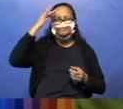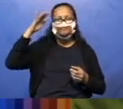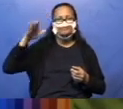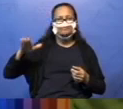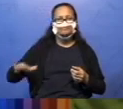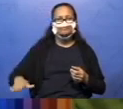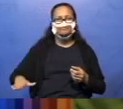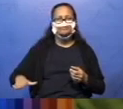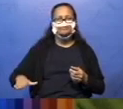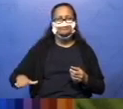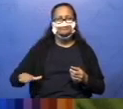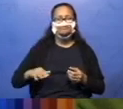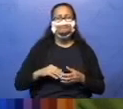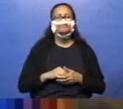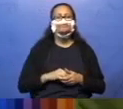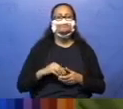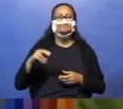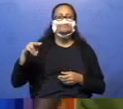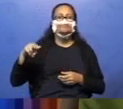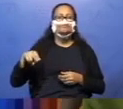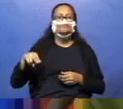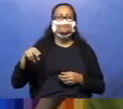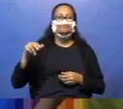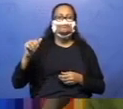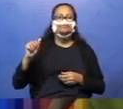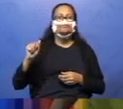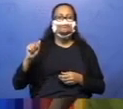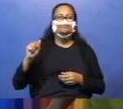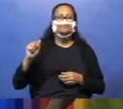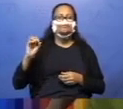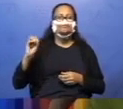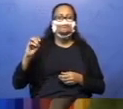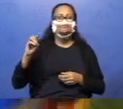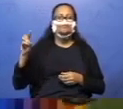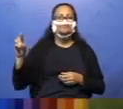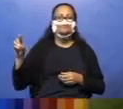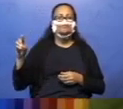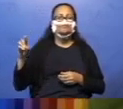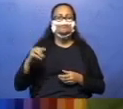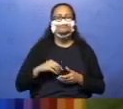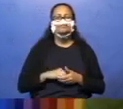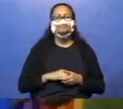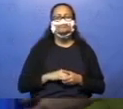ó, é não. Então, se eu falasse que foi